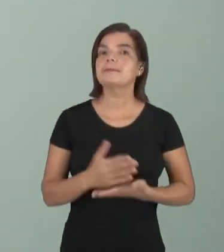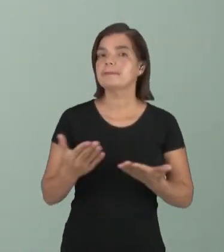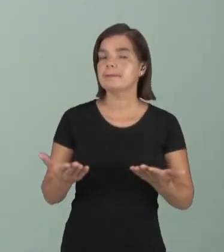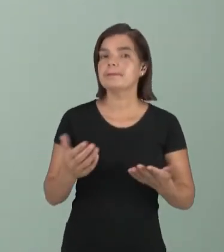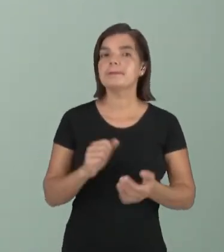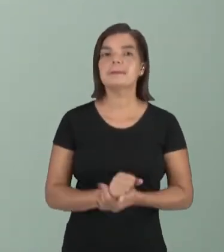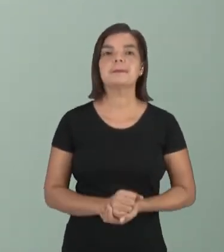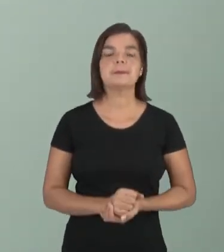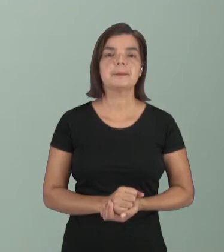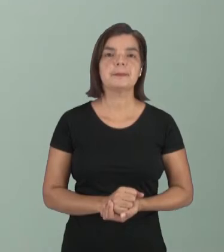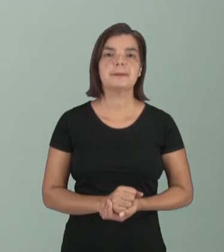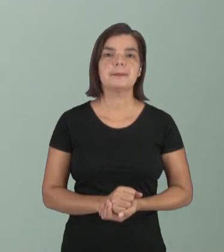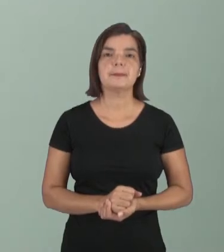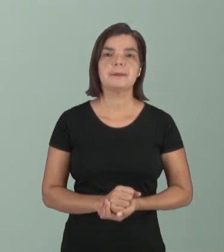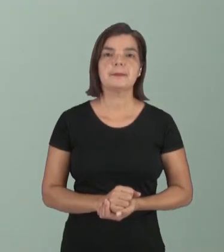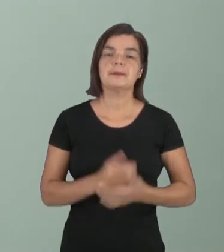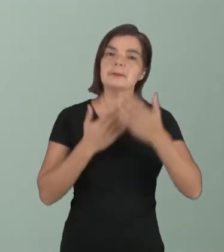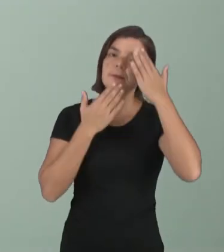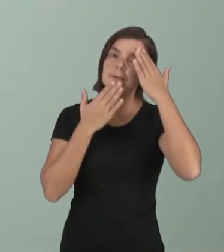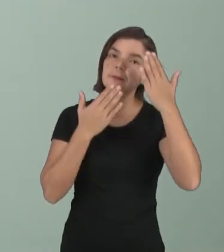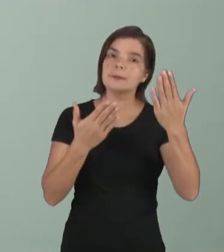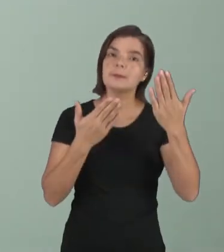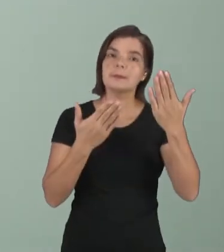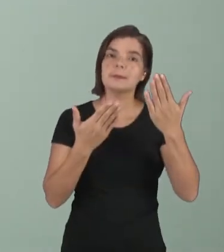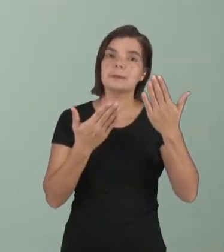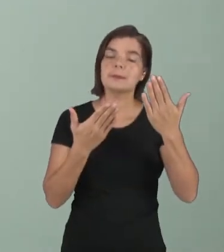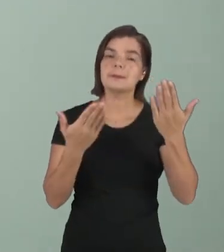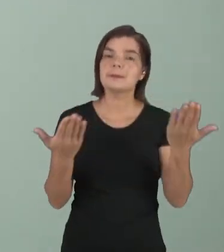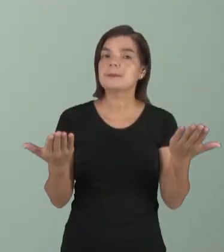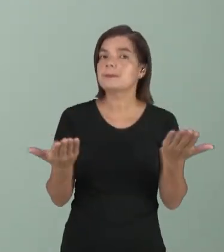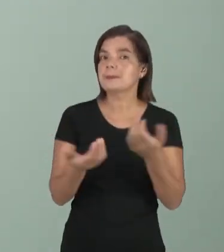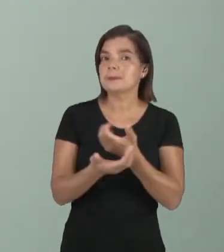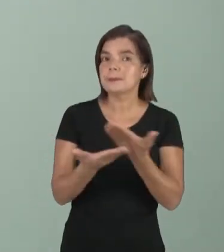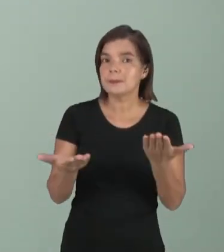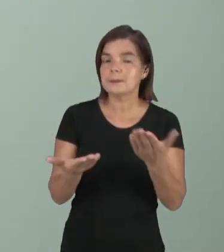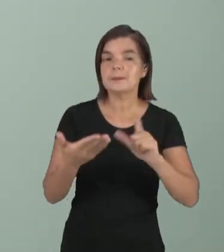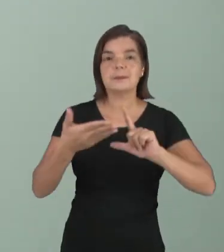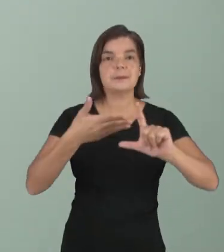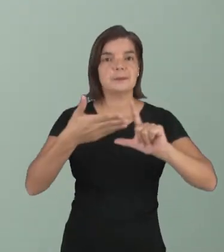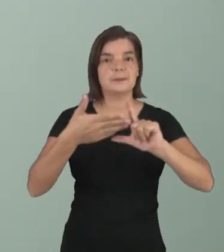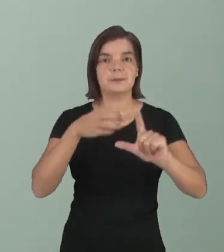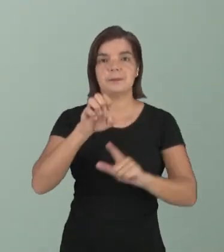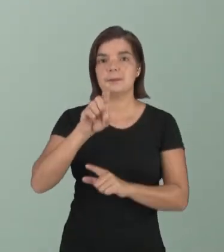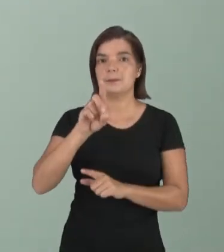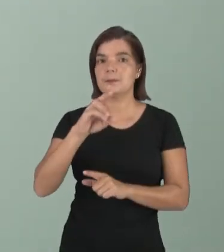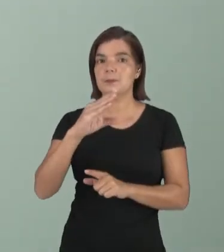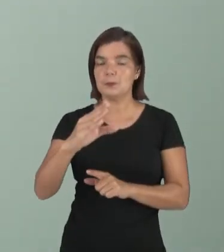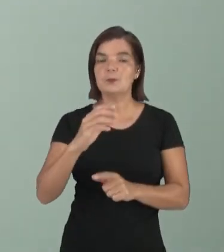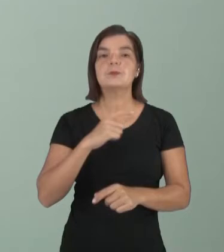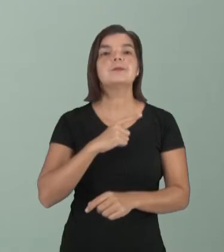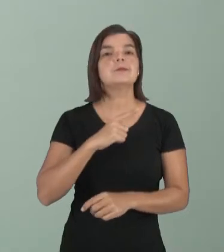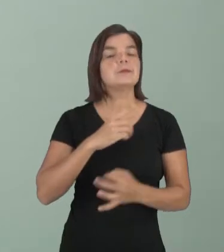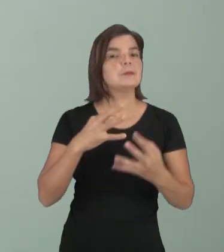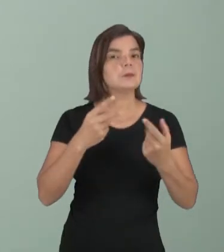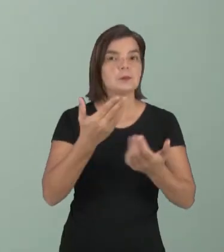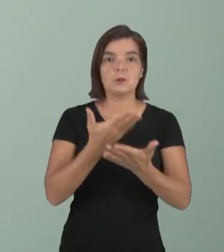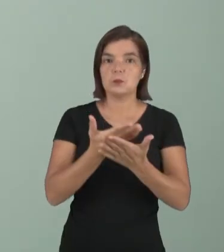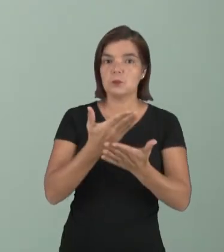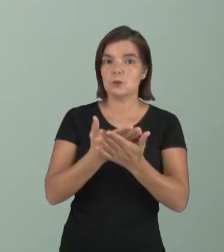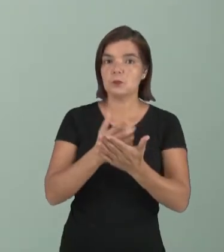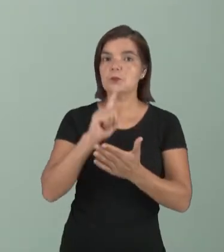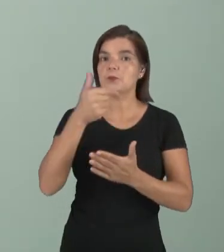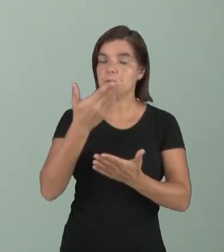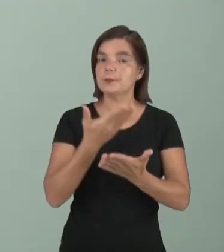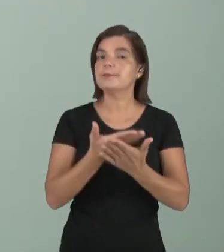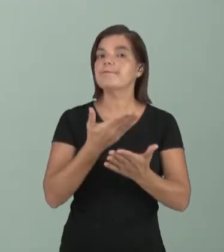Então é isso, pessoal. Agradeço vocês pela companhia de hoje. Acesse a nossa plataforma Edu, que lá vai constar tanto essa aula como